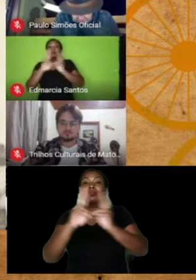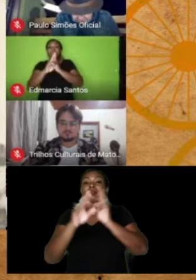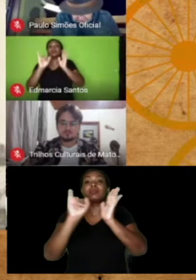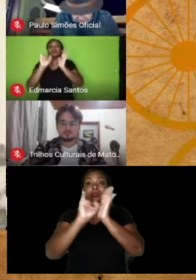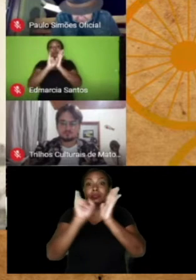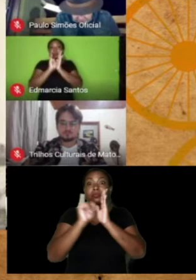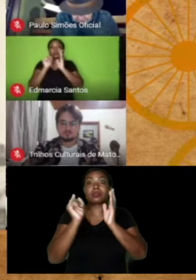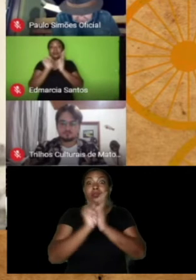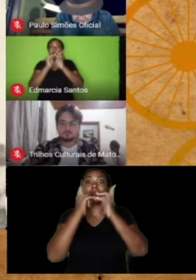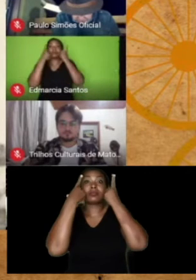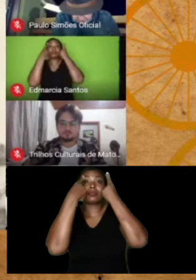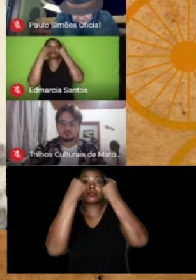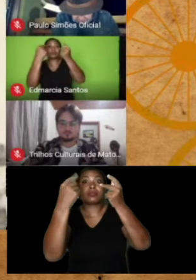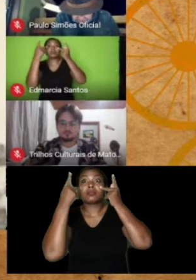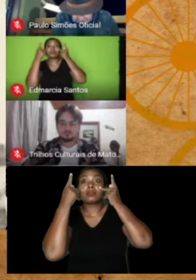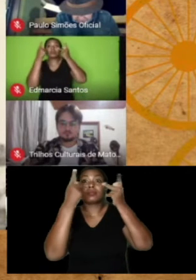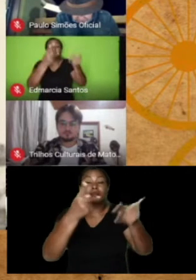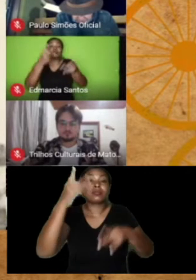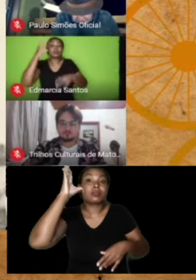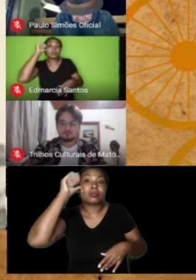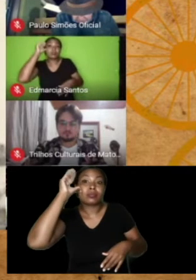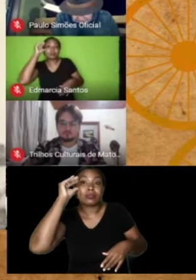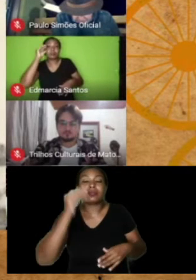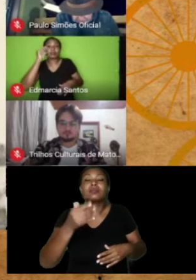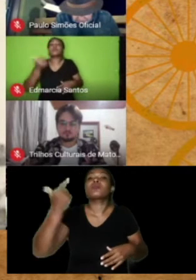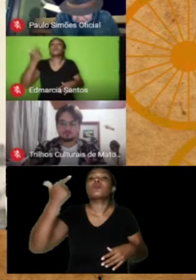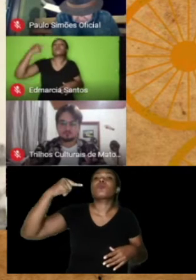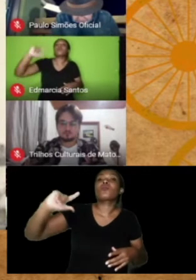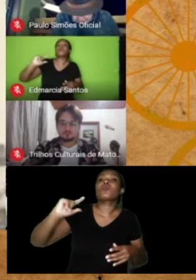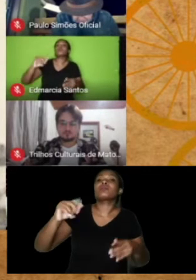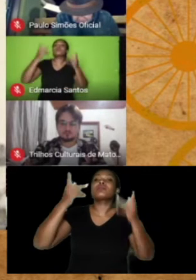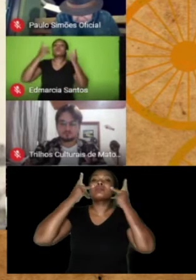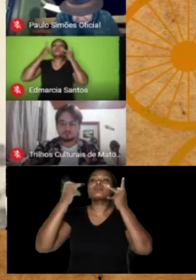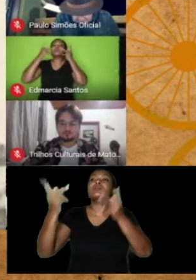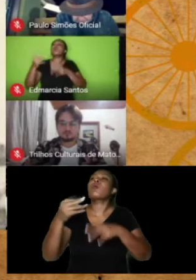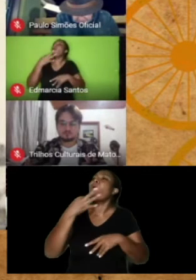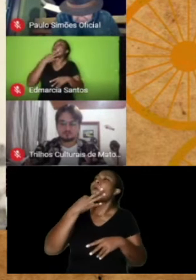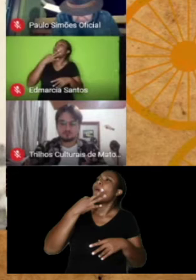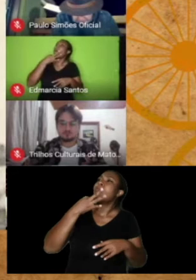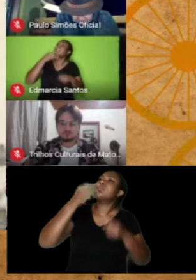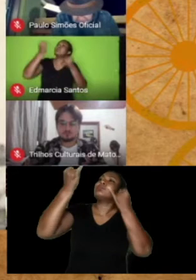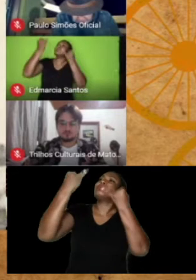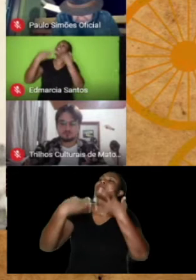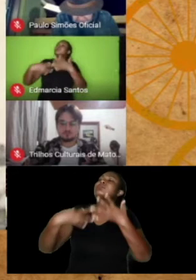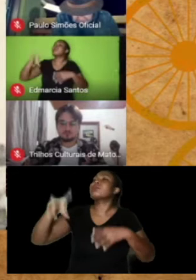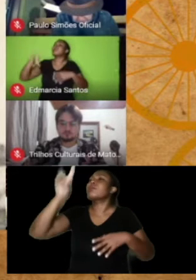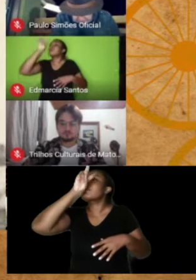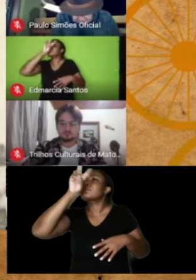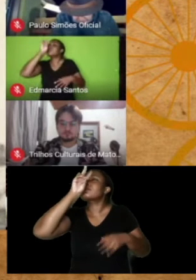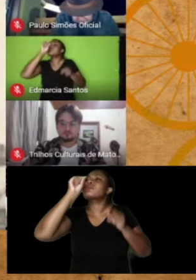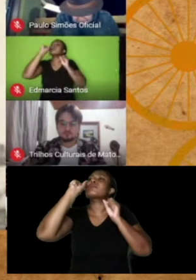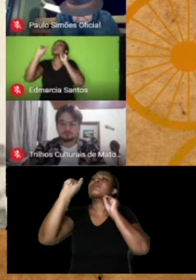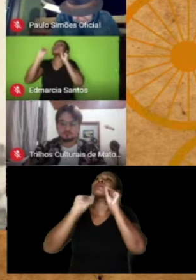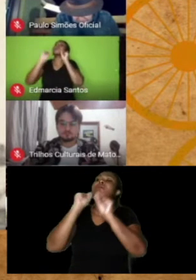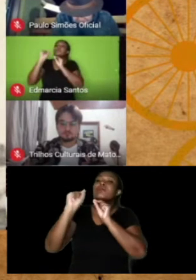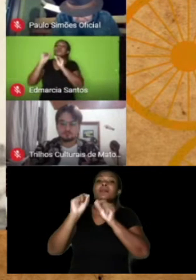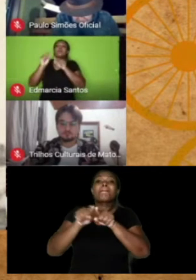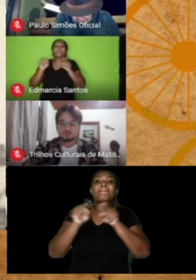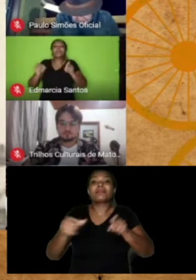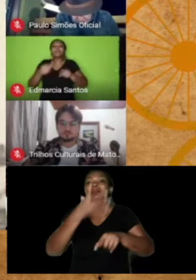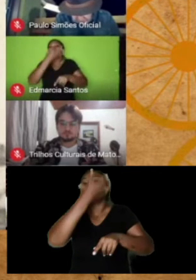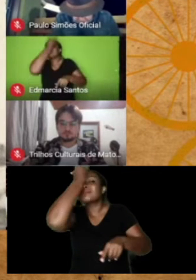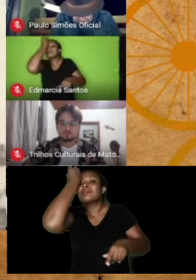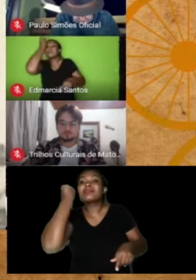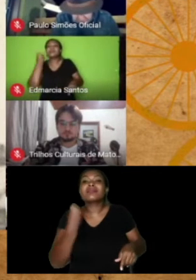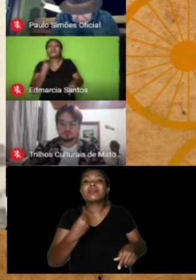nós temos, né? Então, se a gente vai em outro lugar, a gente vai para a gente conhecer aquilo que nós somos. Só que nós esquecemos daquilo